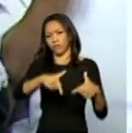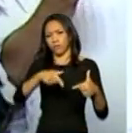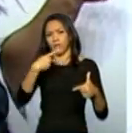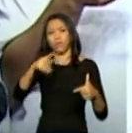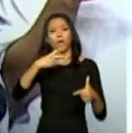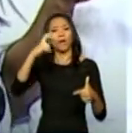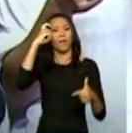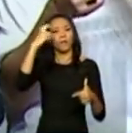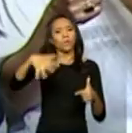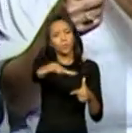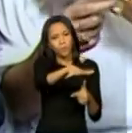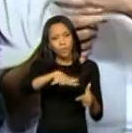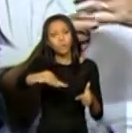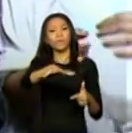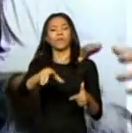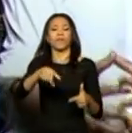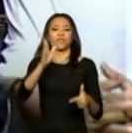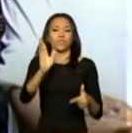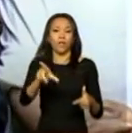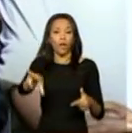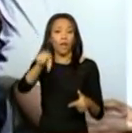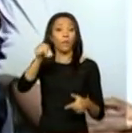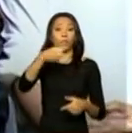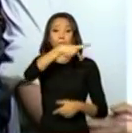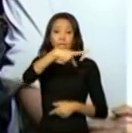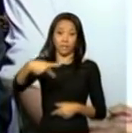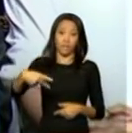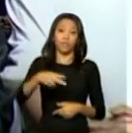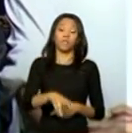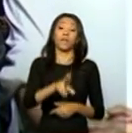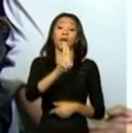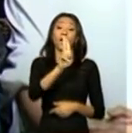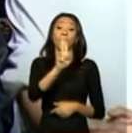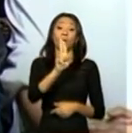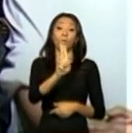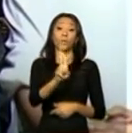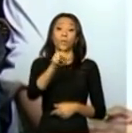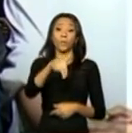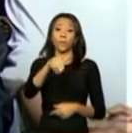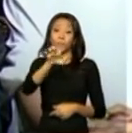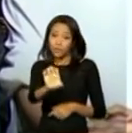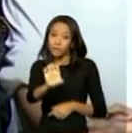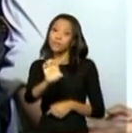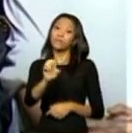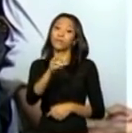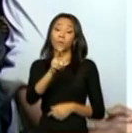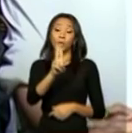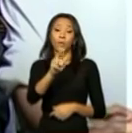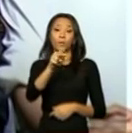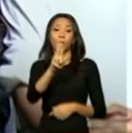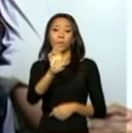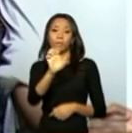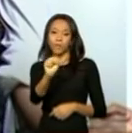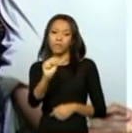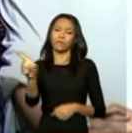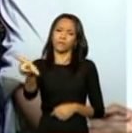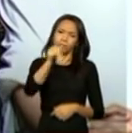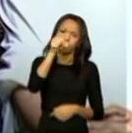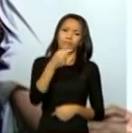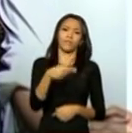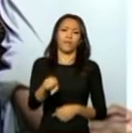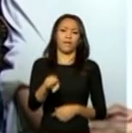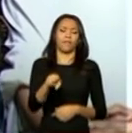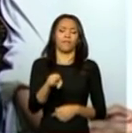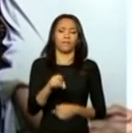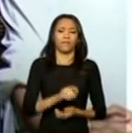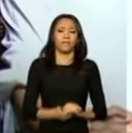estudantil secundarista, chegou a ser eleito presidente da União Brasileira dos Estudantes Secundaristas, a UBS, no dia em que foi decretado o